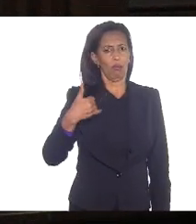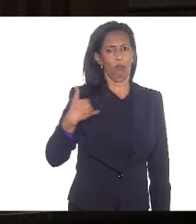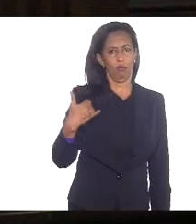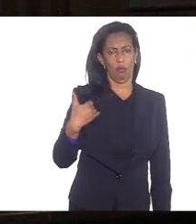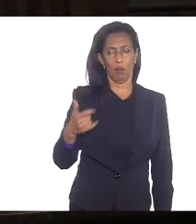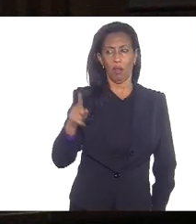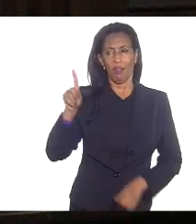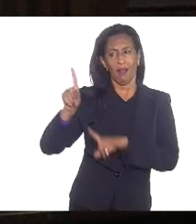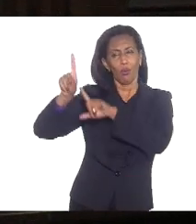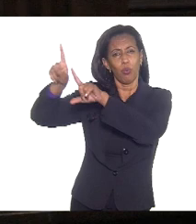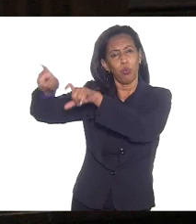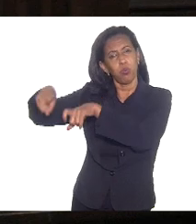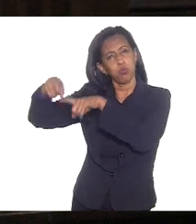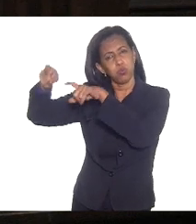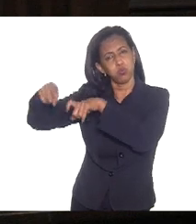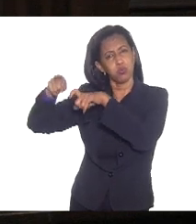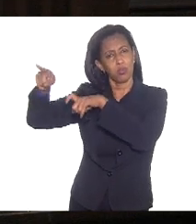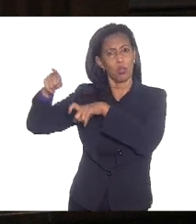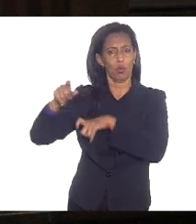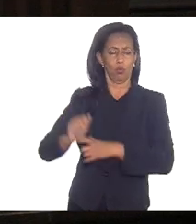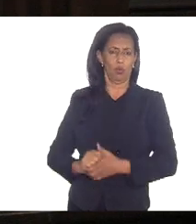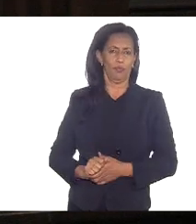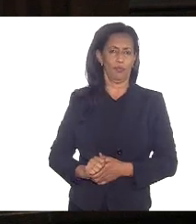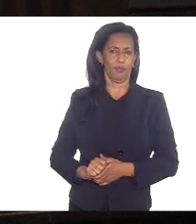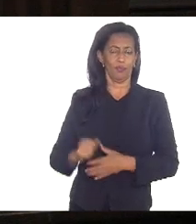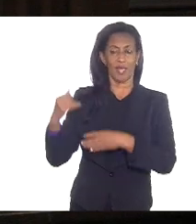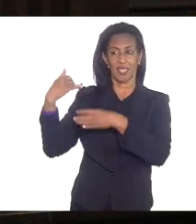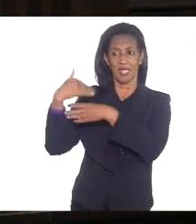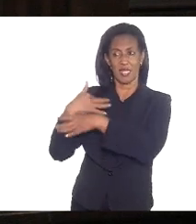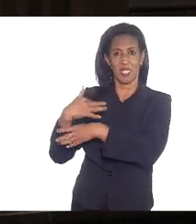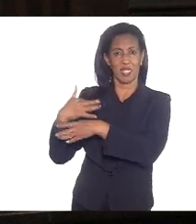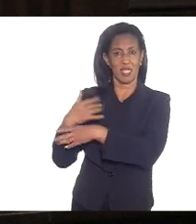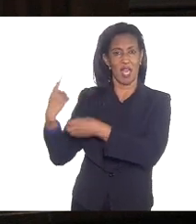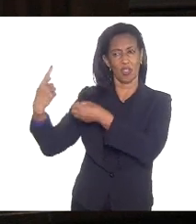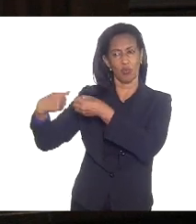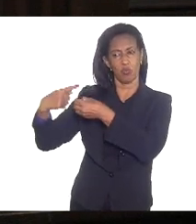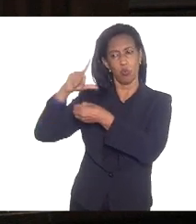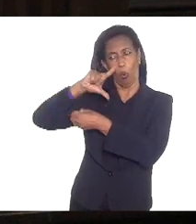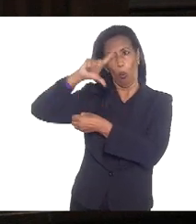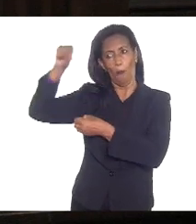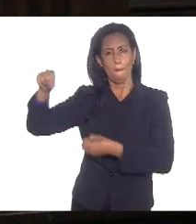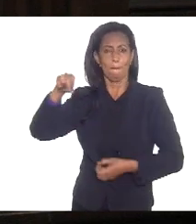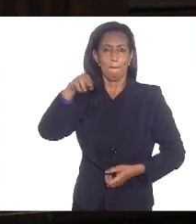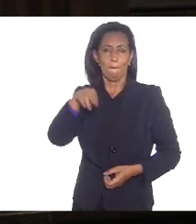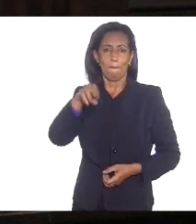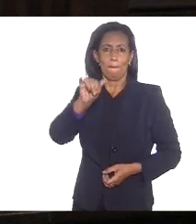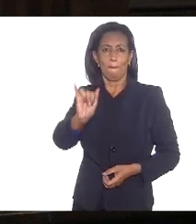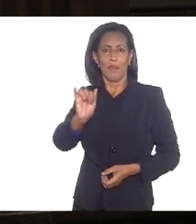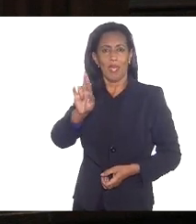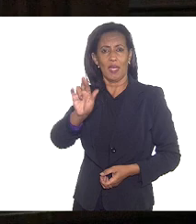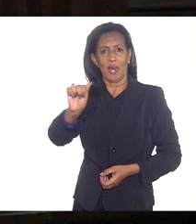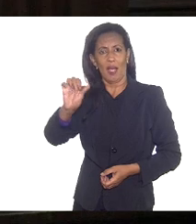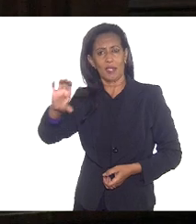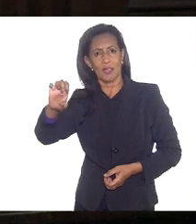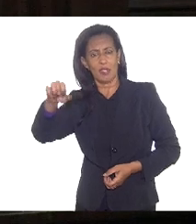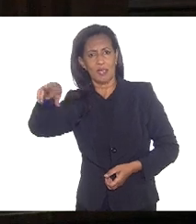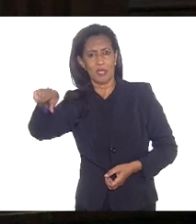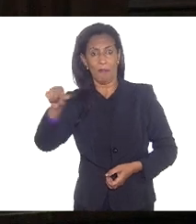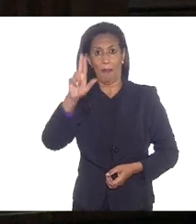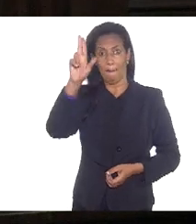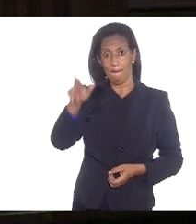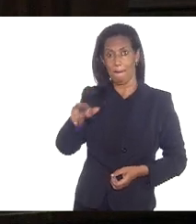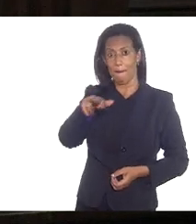do interior do estado do Rio de Janeiro, da cidade de Miracema, no noroeste fluminense, o